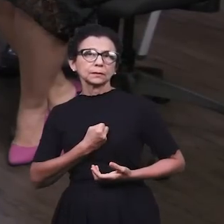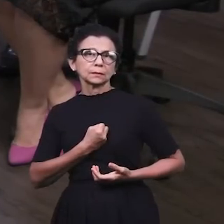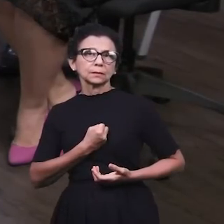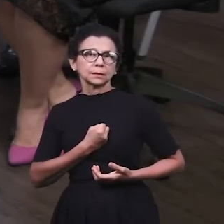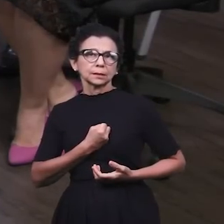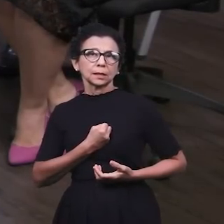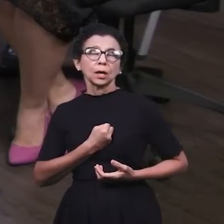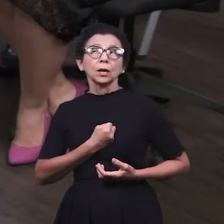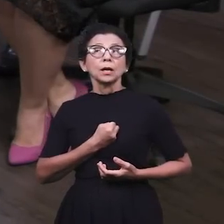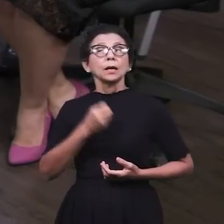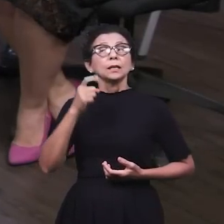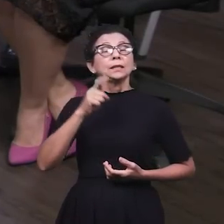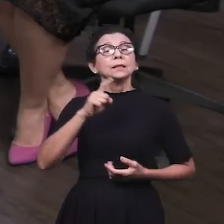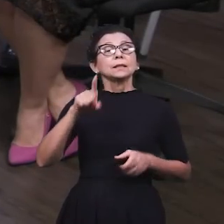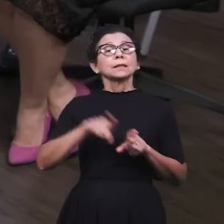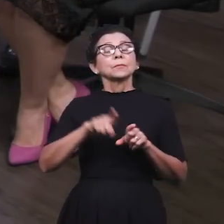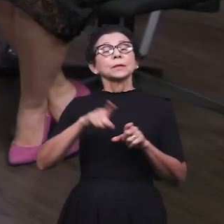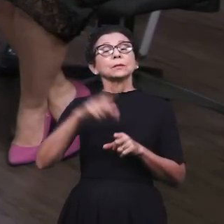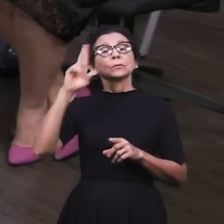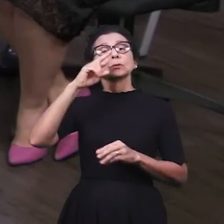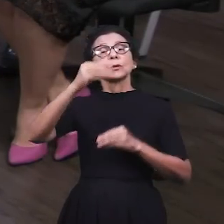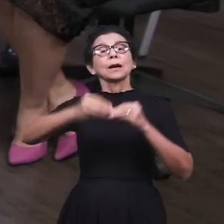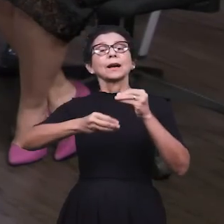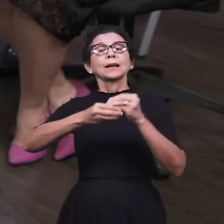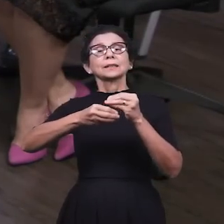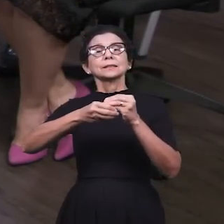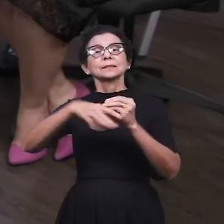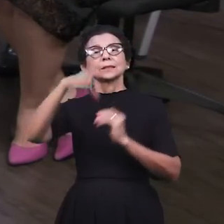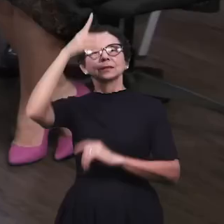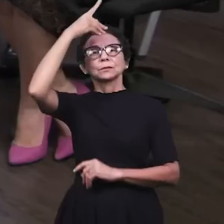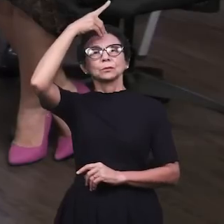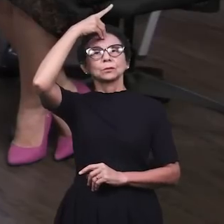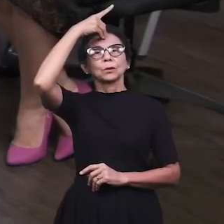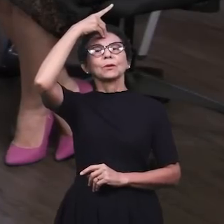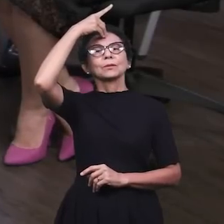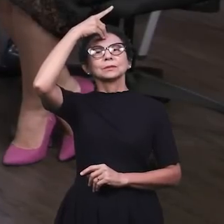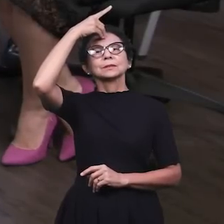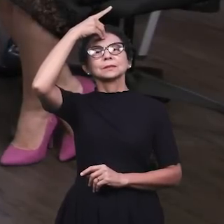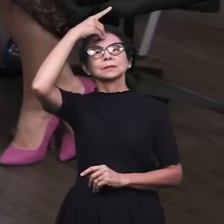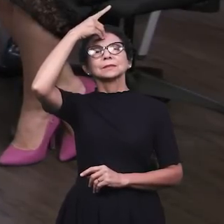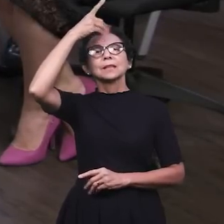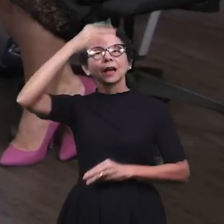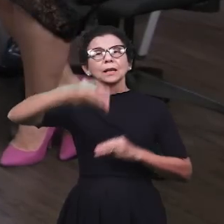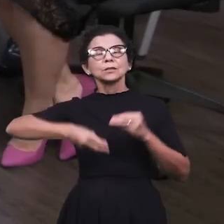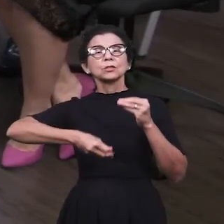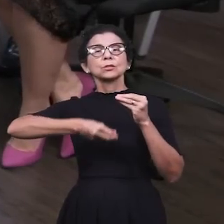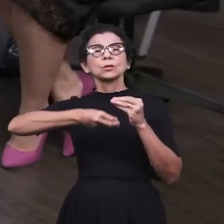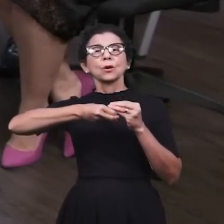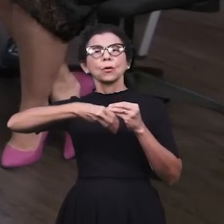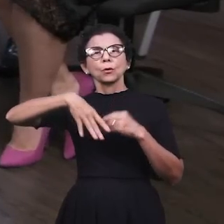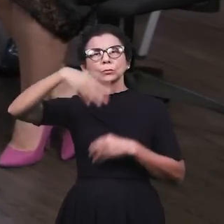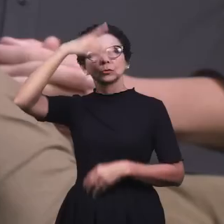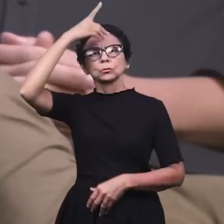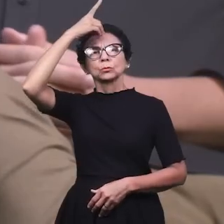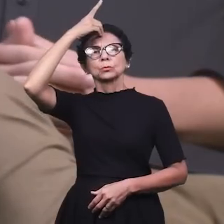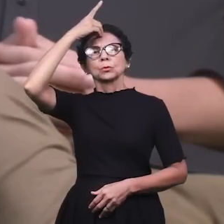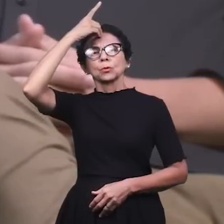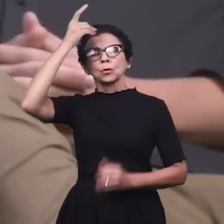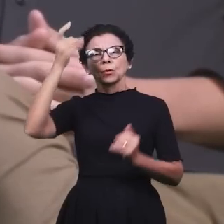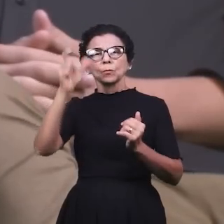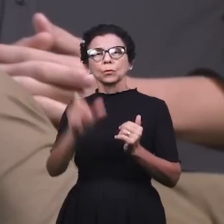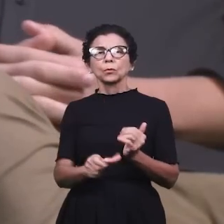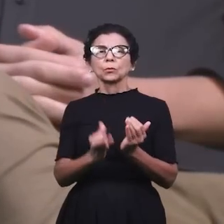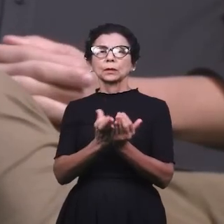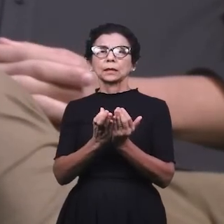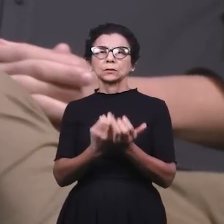além da salvação, o Senhor coloca à disposição do crente o dom espiritual, como algo adicional para fortalecer a